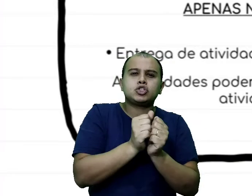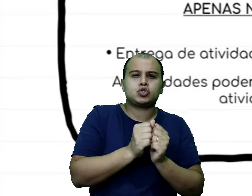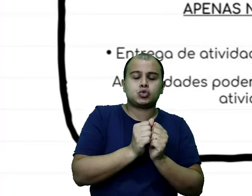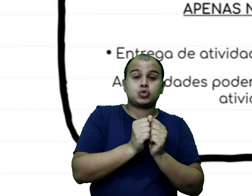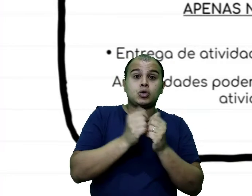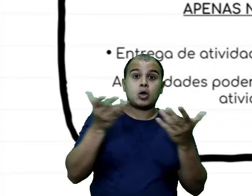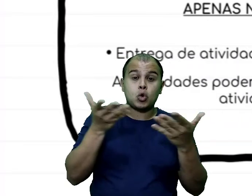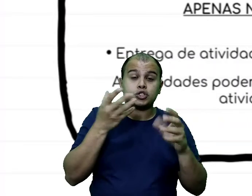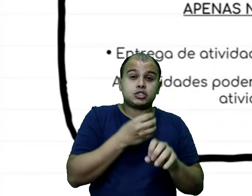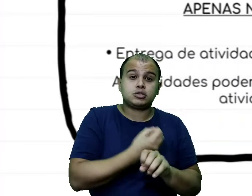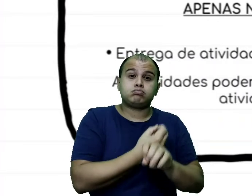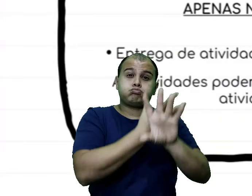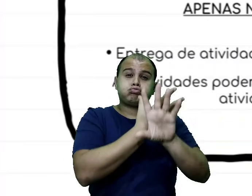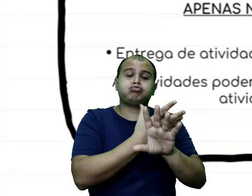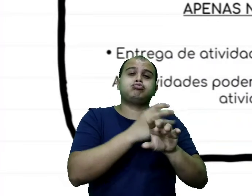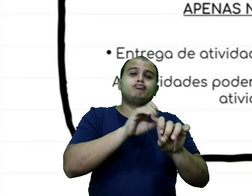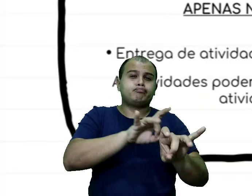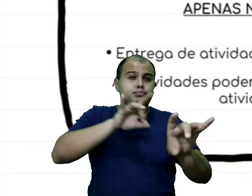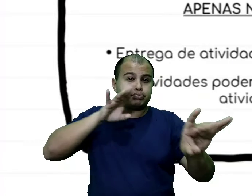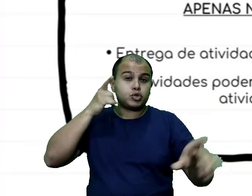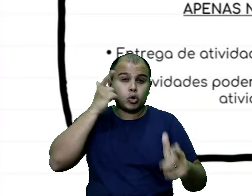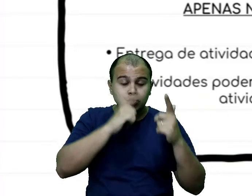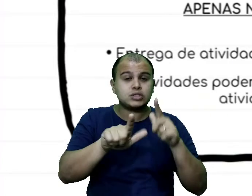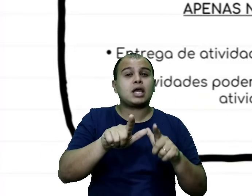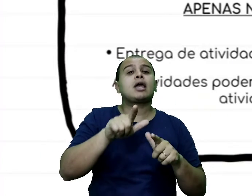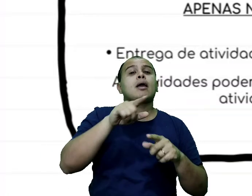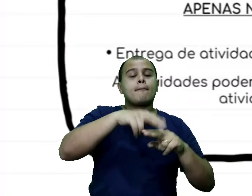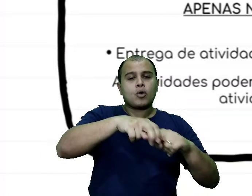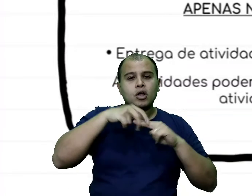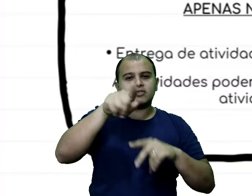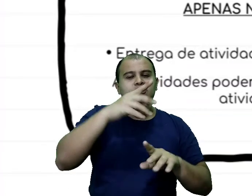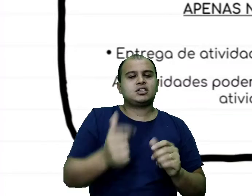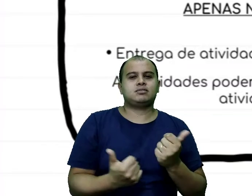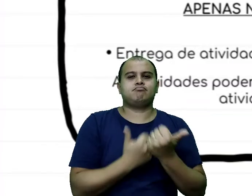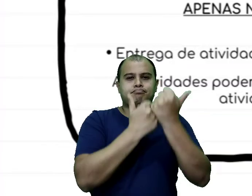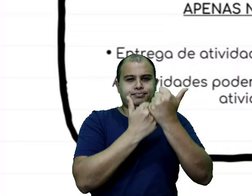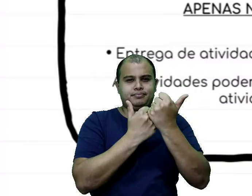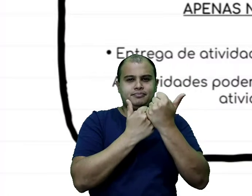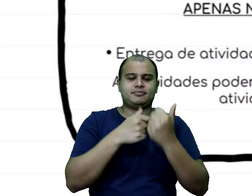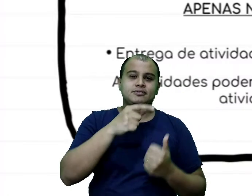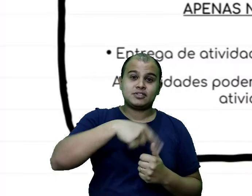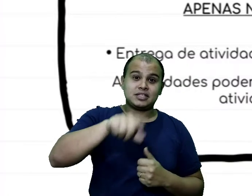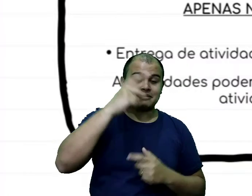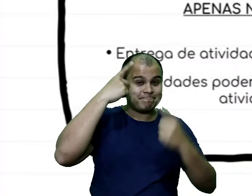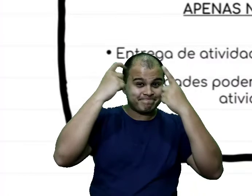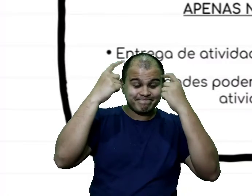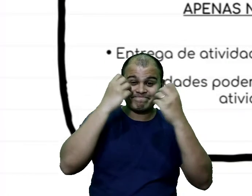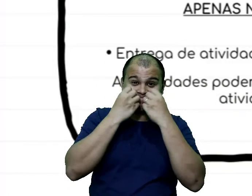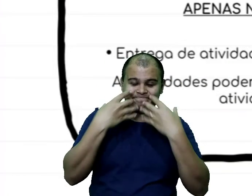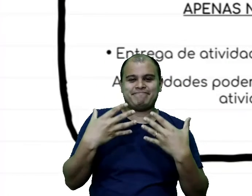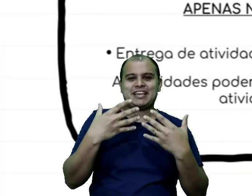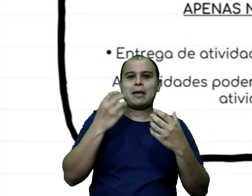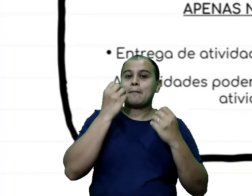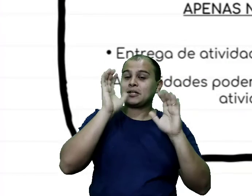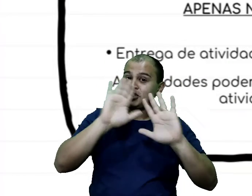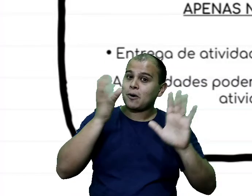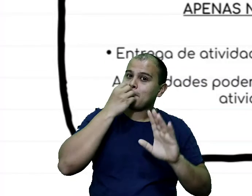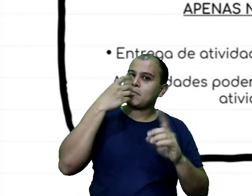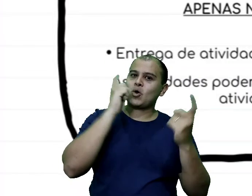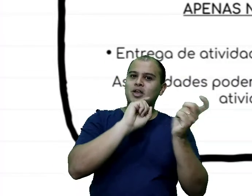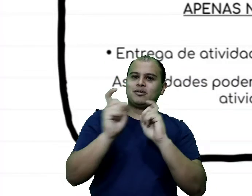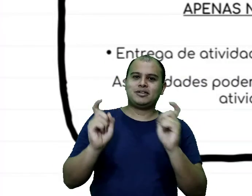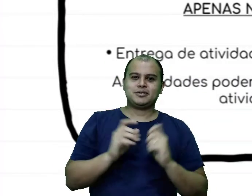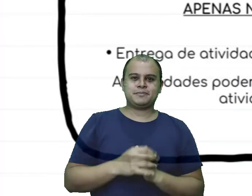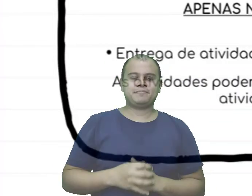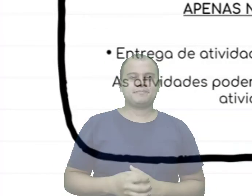vocês. O ensino remoto só está sendo possível graças a isso. Parabéns, vocês são ótimos, vocês dão um show de criatividade nas